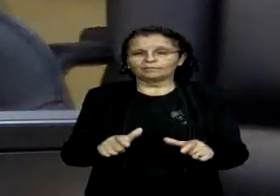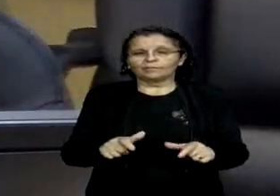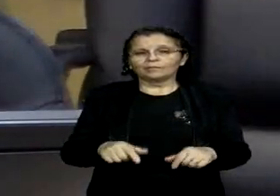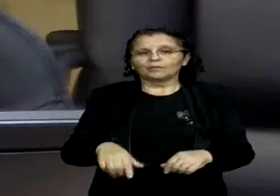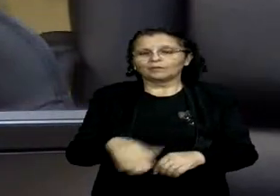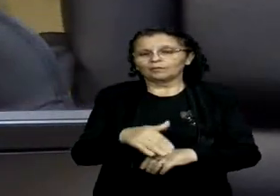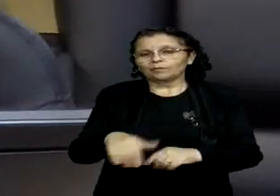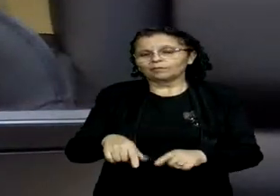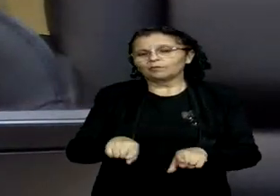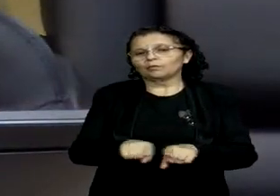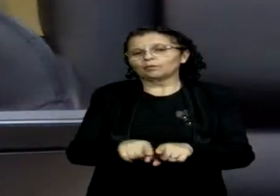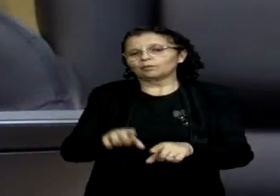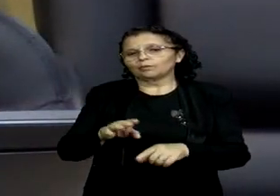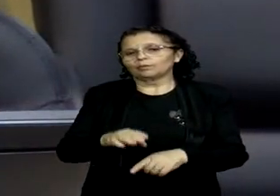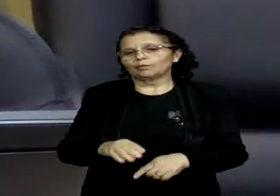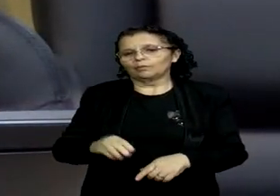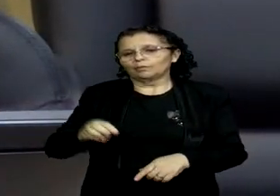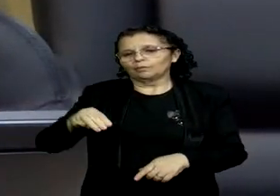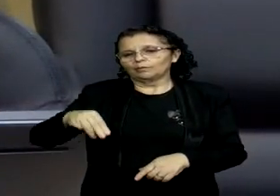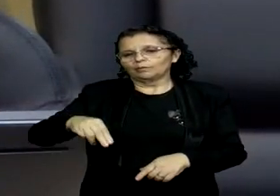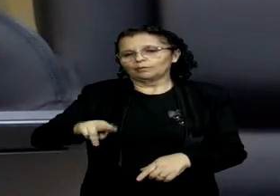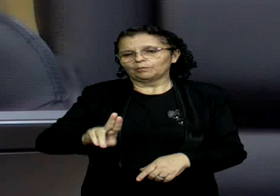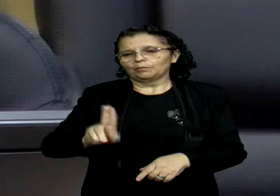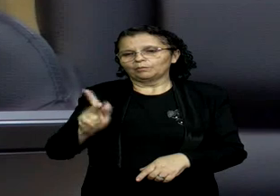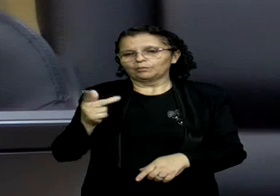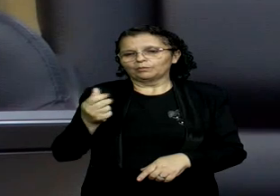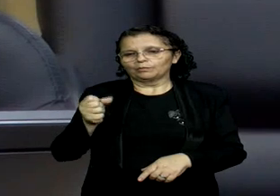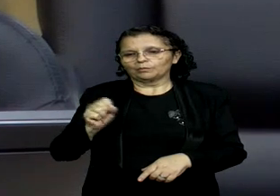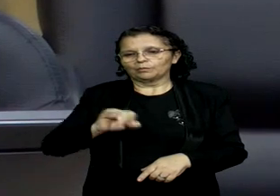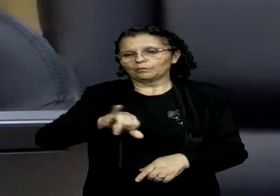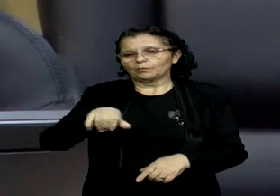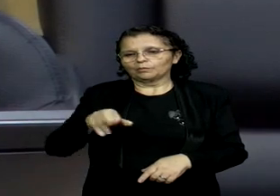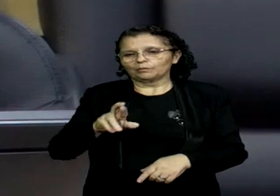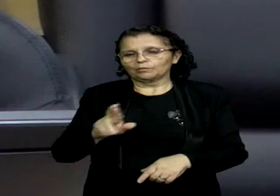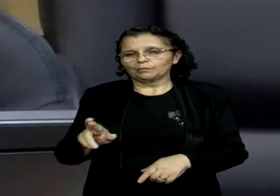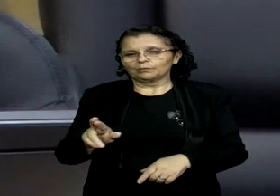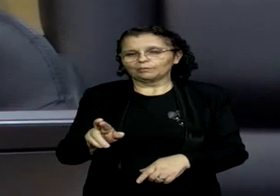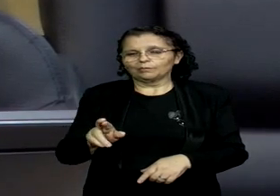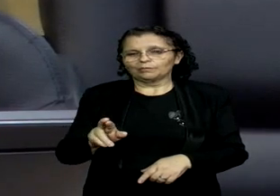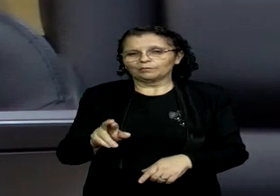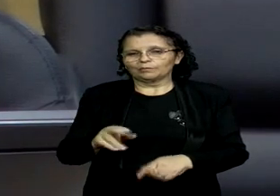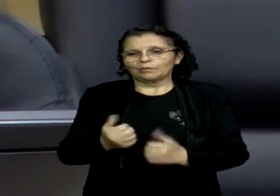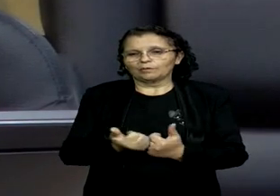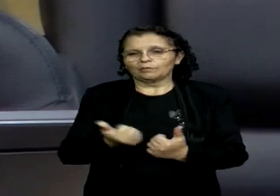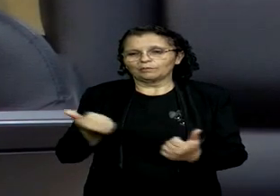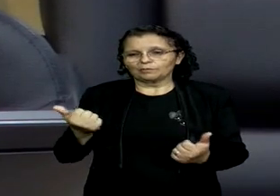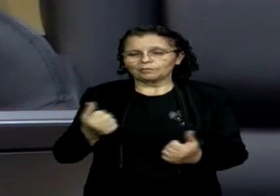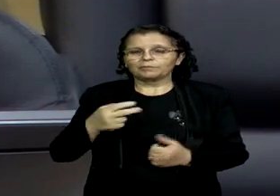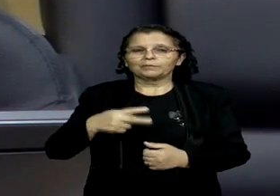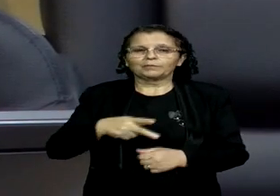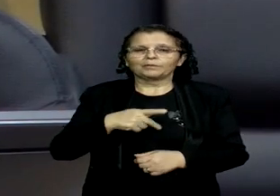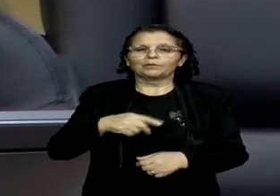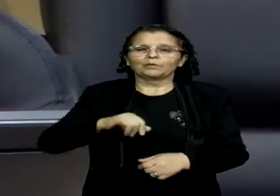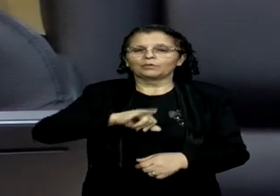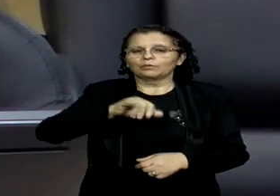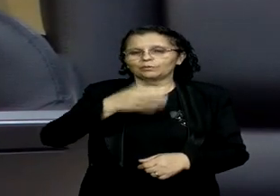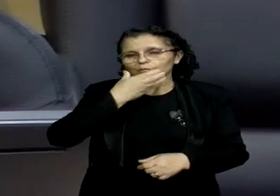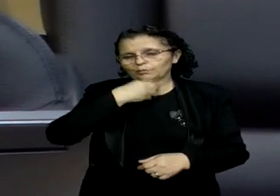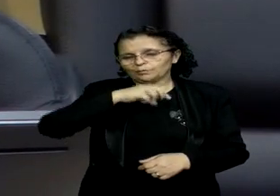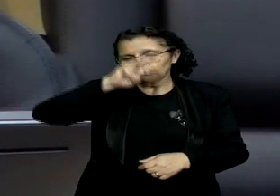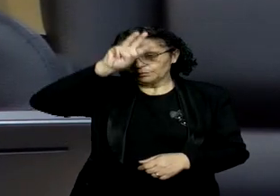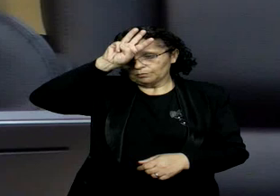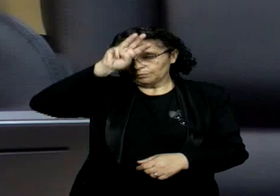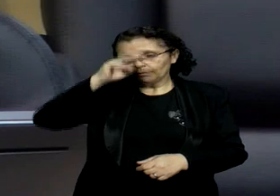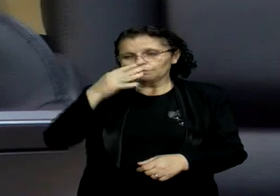de Resende, 89, no bairro do Munhoz Júnior. Indicação do nobre vereador e vice-presidente desta casa, Julião, de